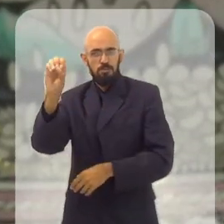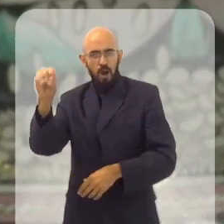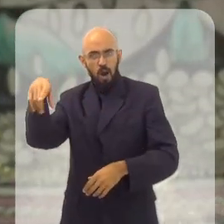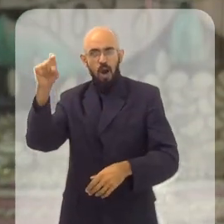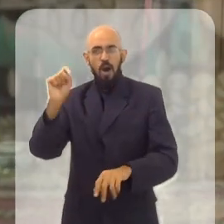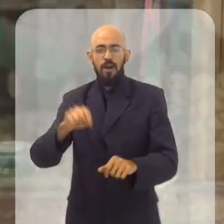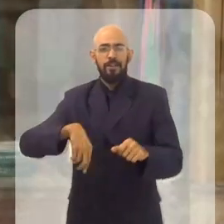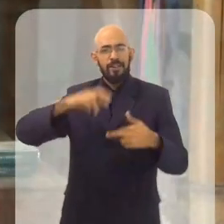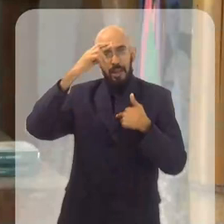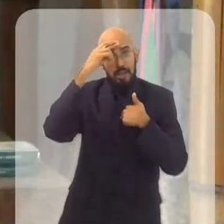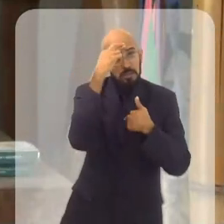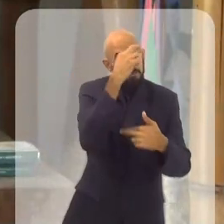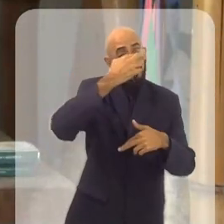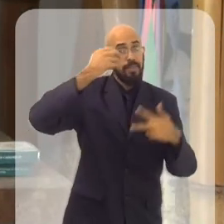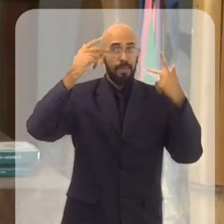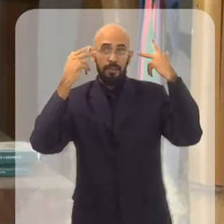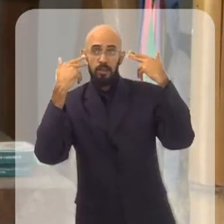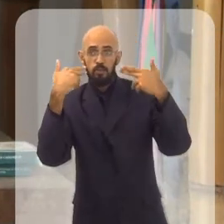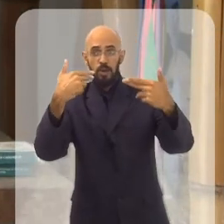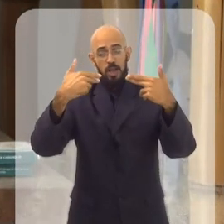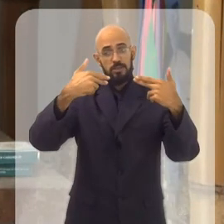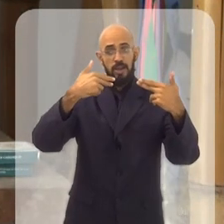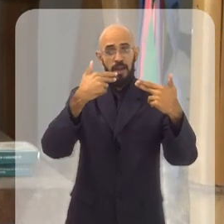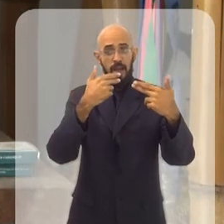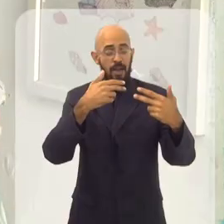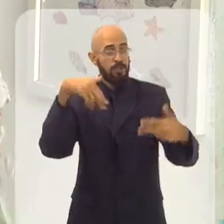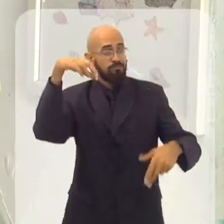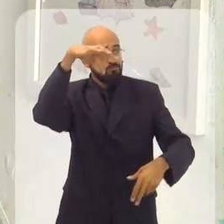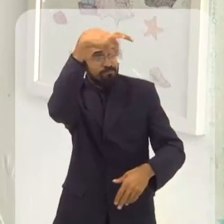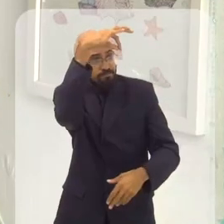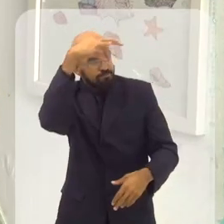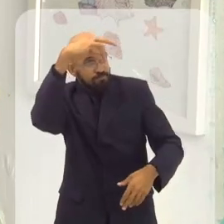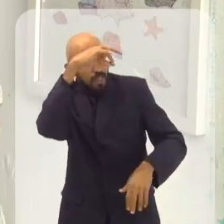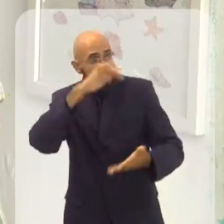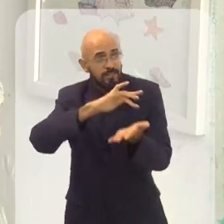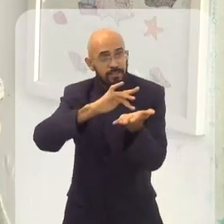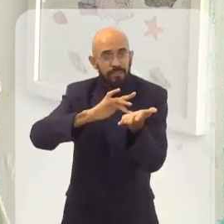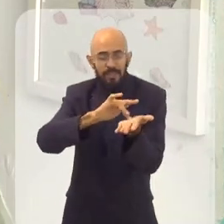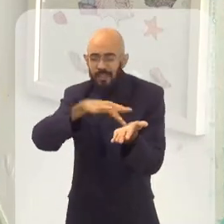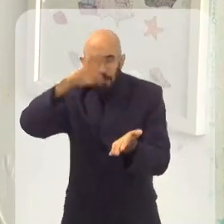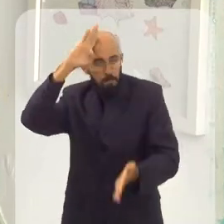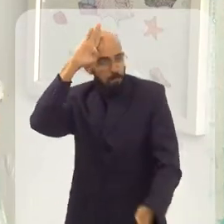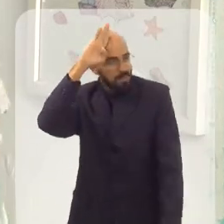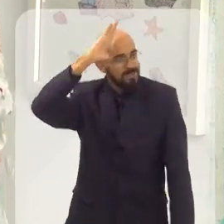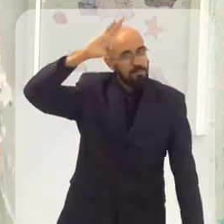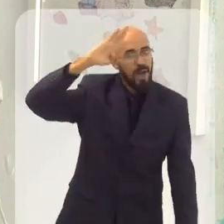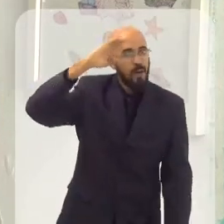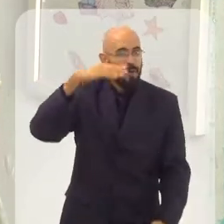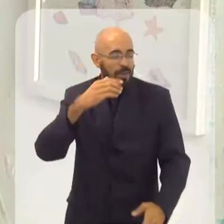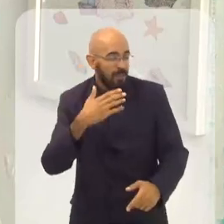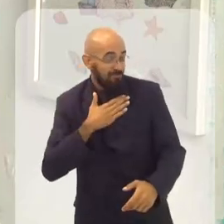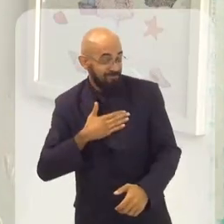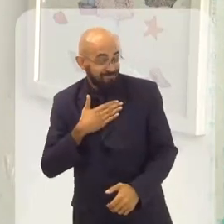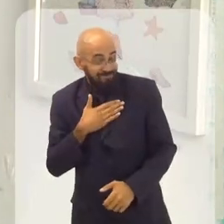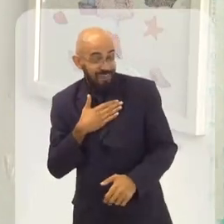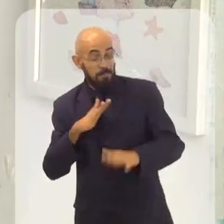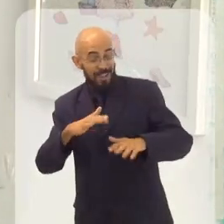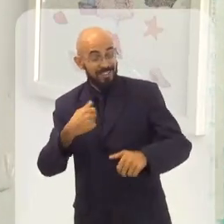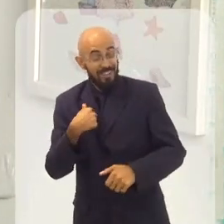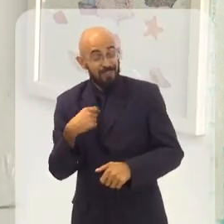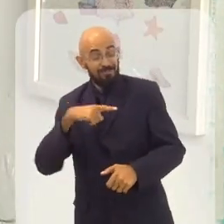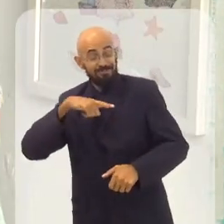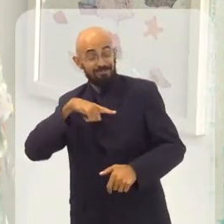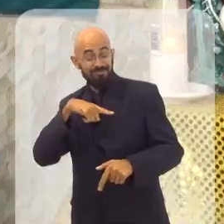que cultuam e respeitam a natureza. Né? A Encantaria Cigana é o nosso carro-chefe, né, porque é o meu querer bem, mas eu sou iniciada no